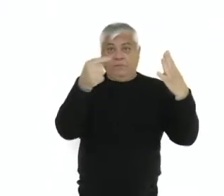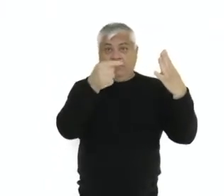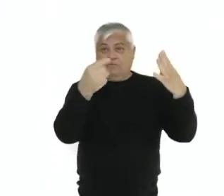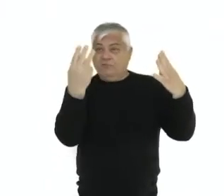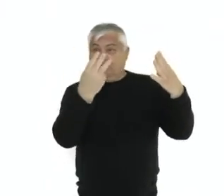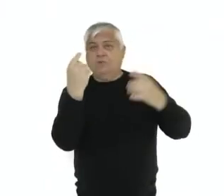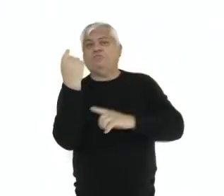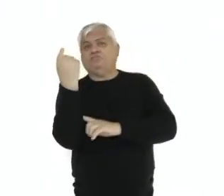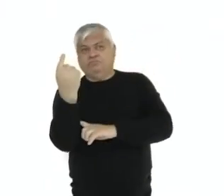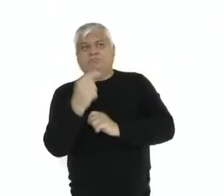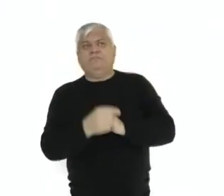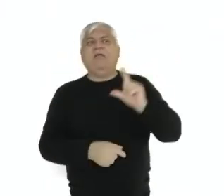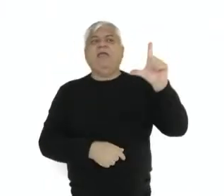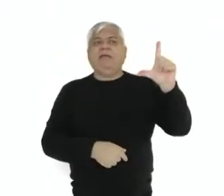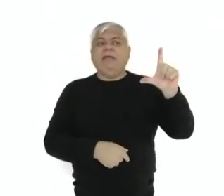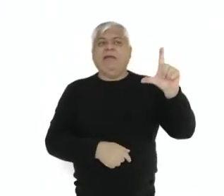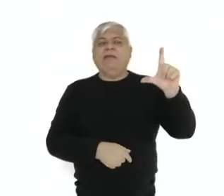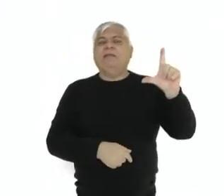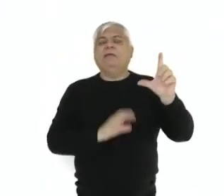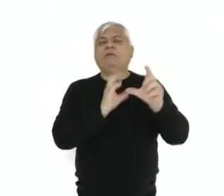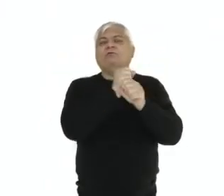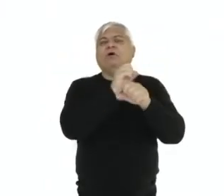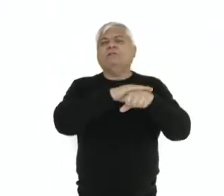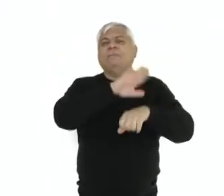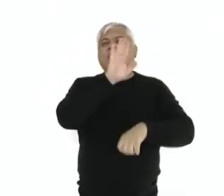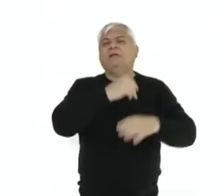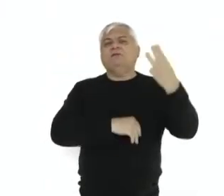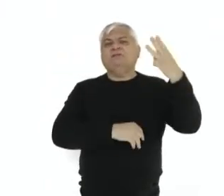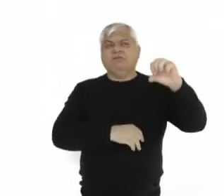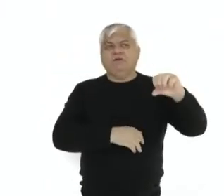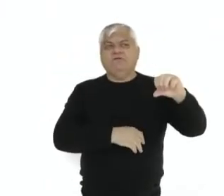E o candidato L? A maior nota foi 39